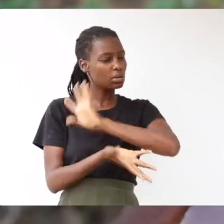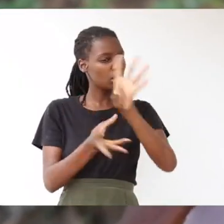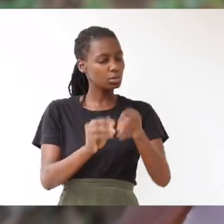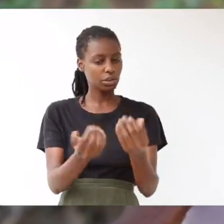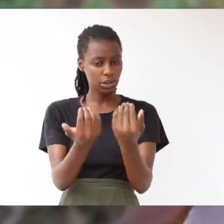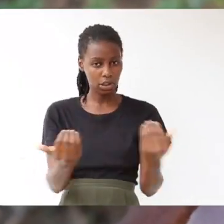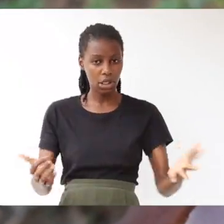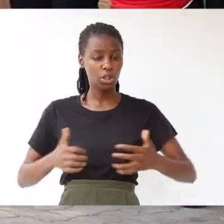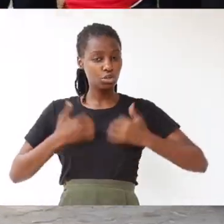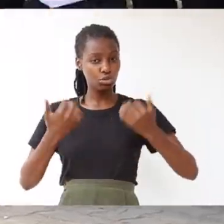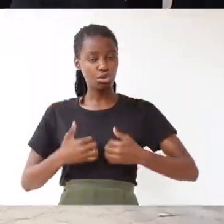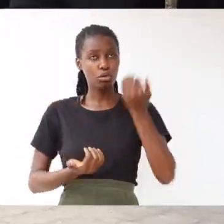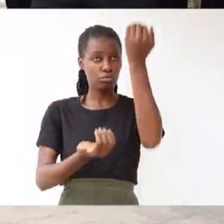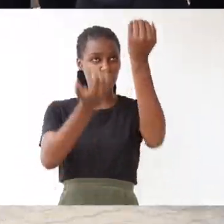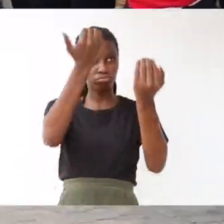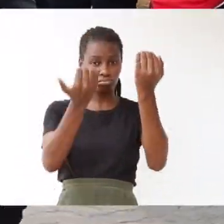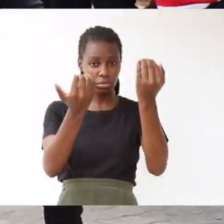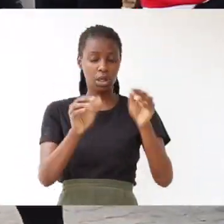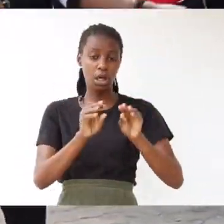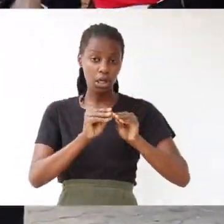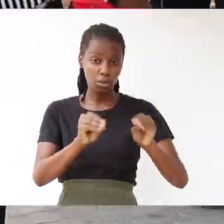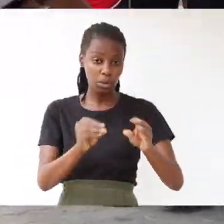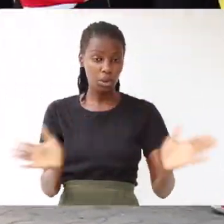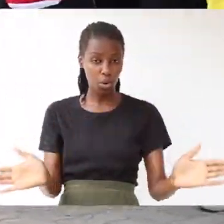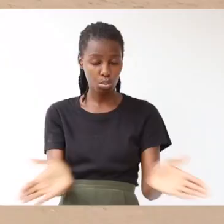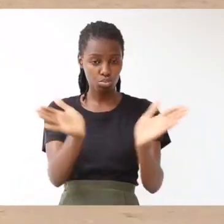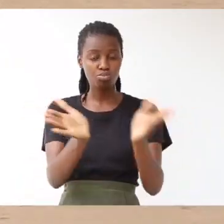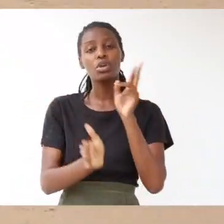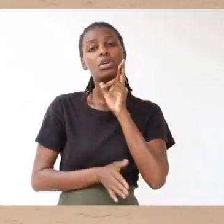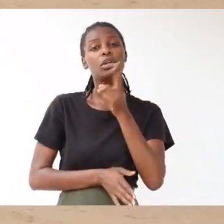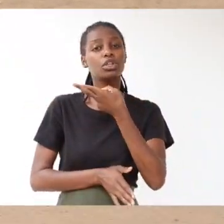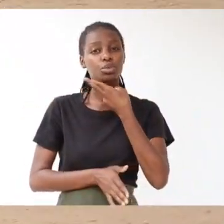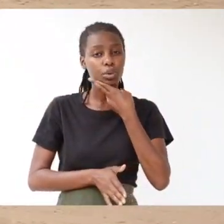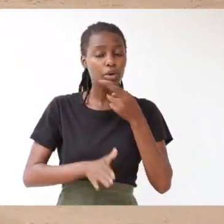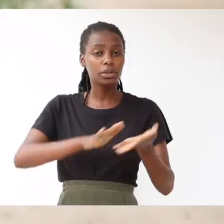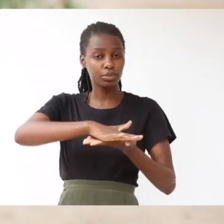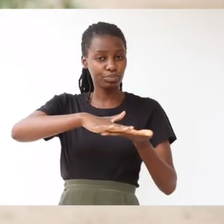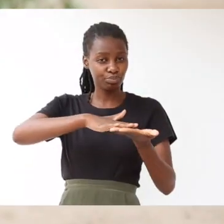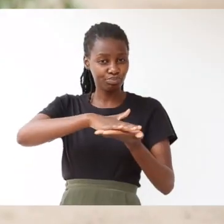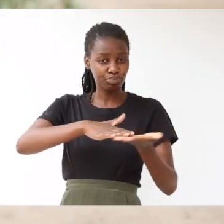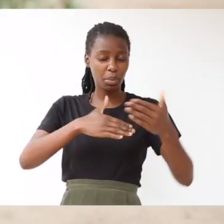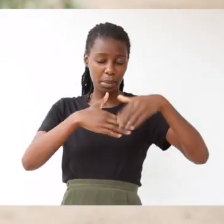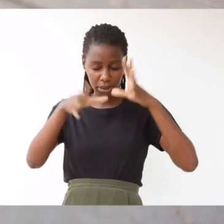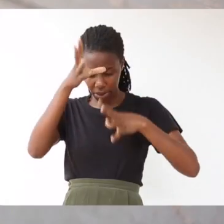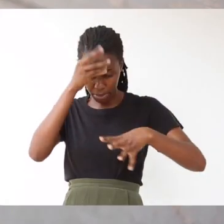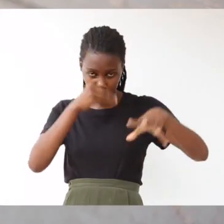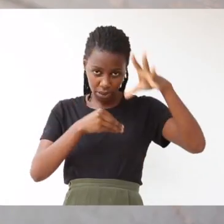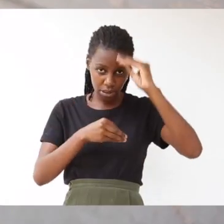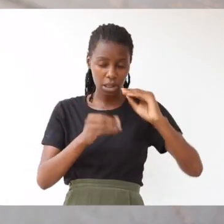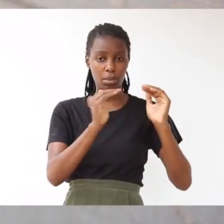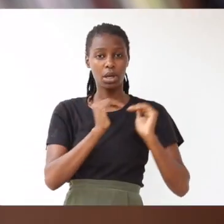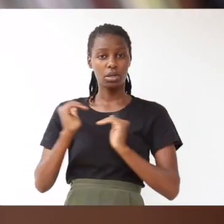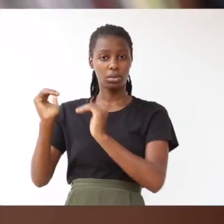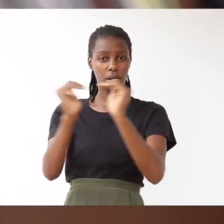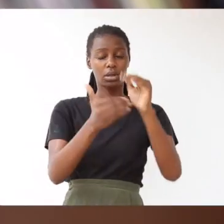as crianças, jovens e adultos à educação e de promover resposta às necessidades básicas de aprendizagem por via